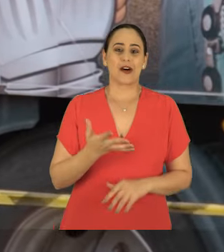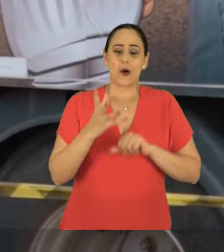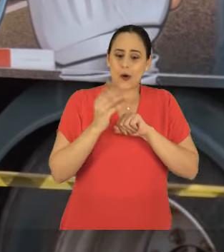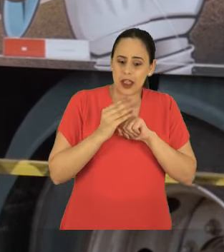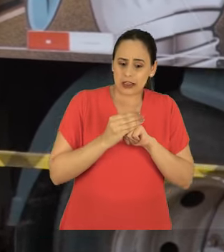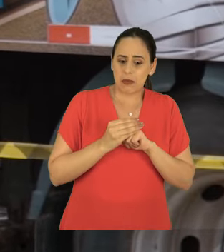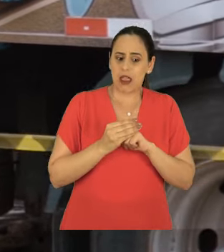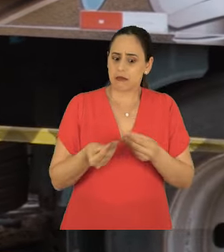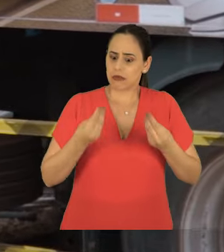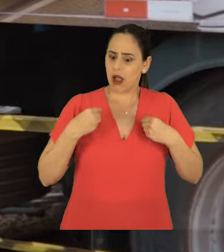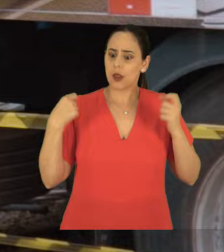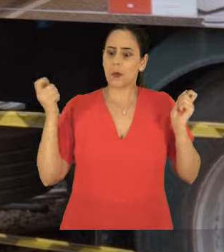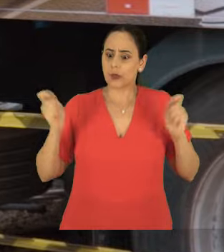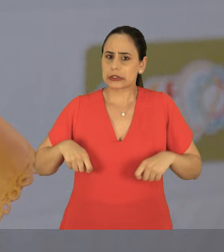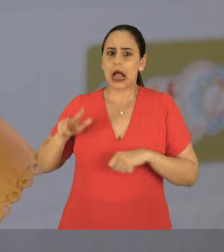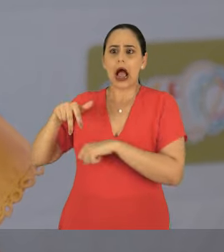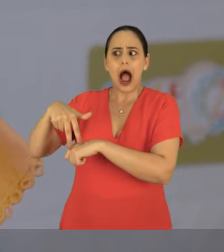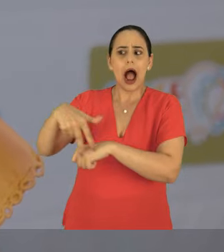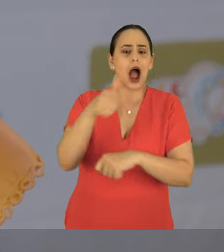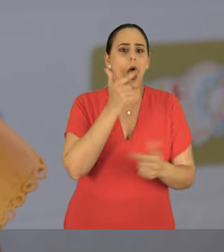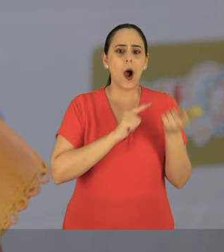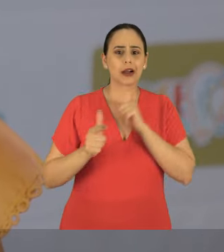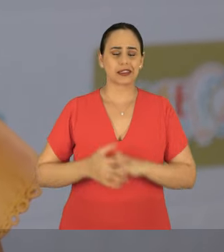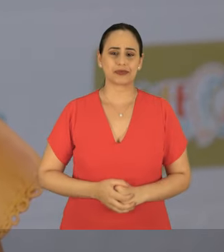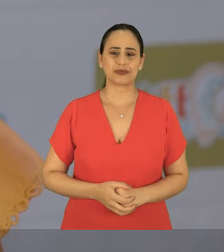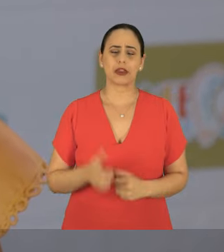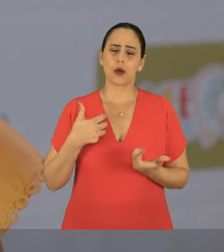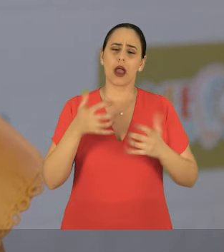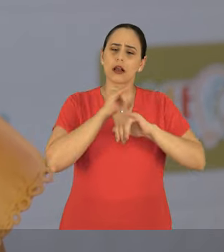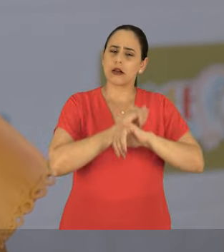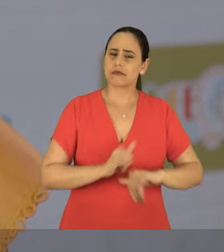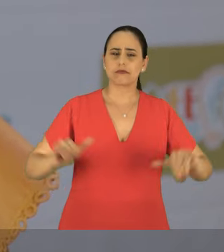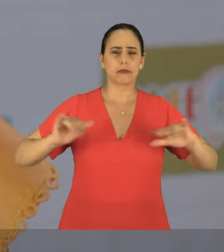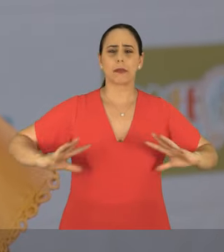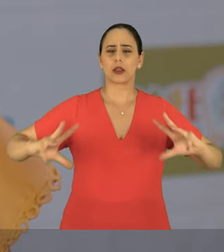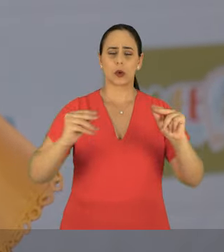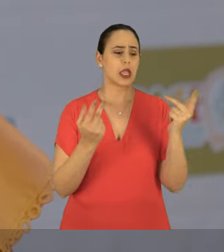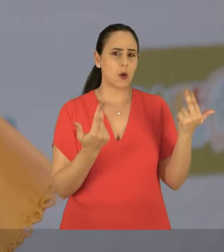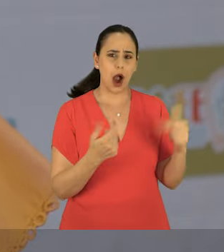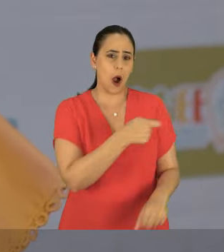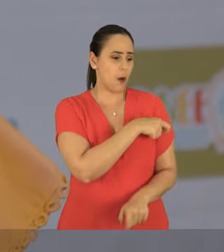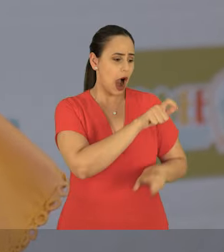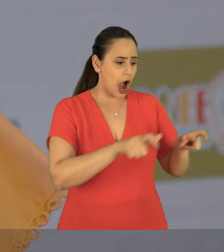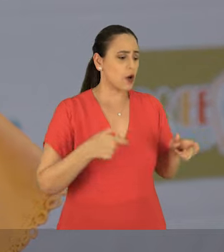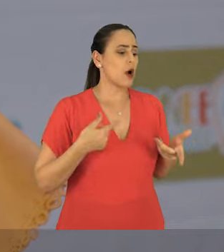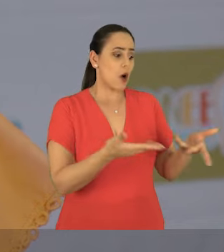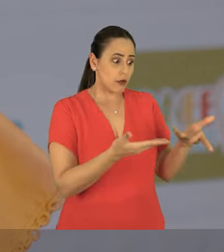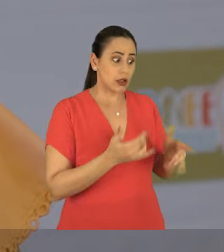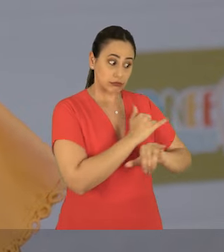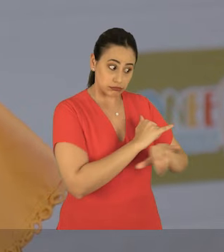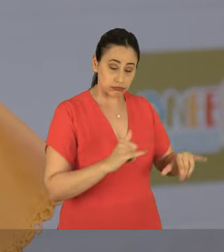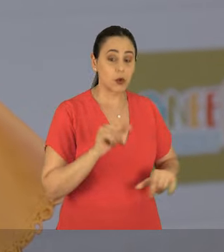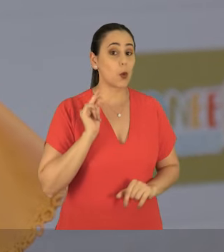em muitos lugares. Bom, eu gostaria de deixar para eles a mesma mensagem que eu falei para os meus alunos no dia em que eles foram convidados a